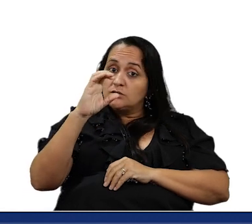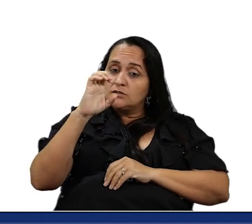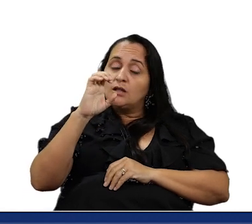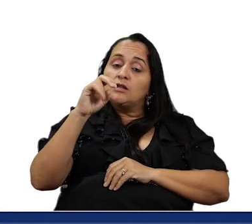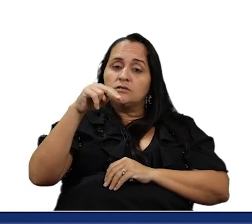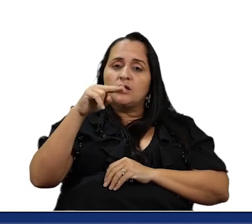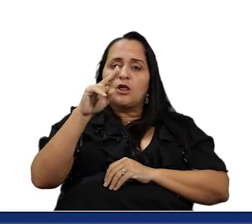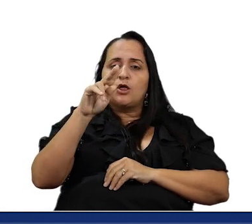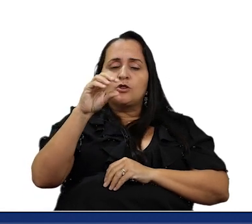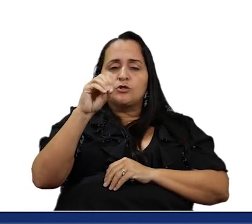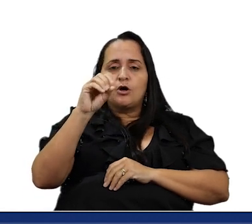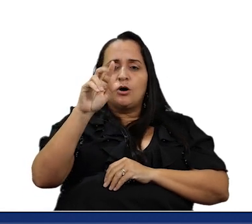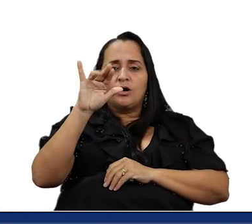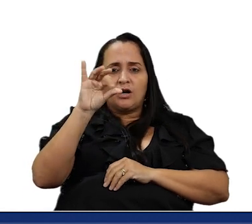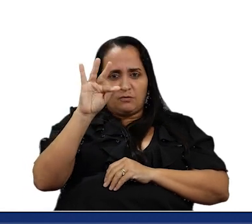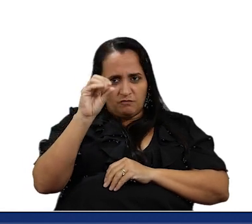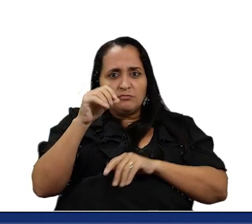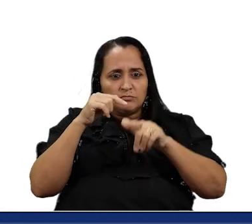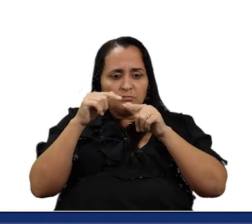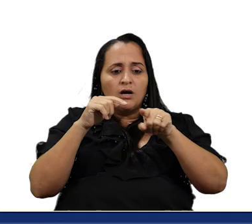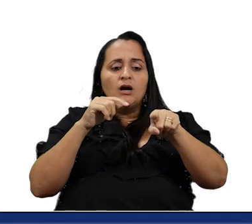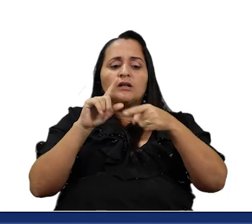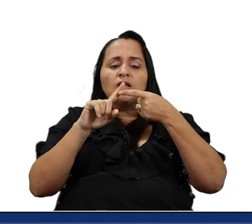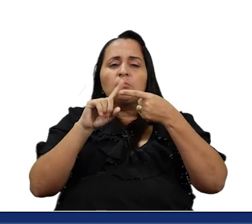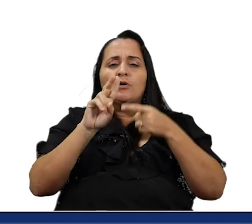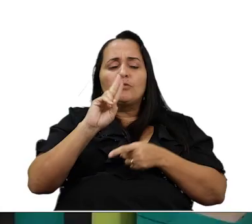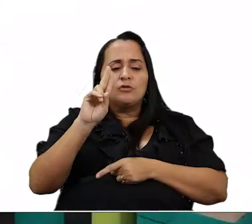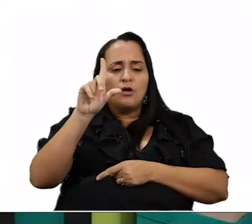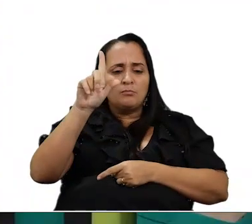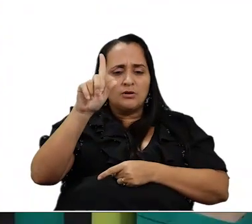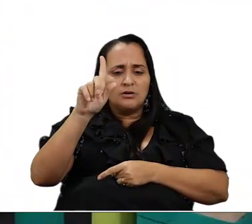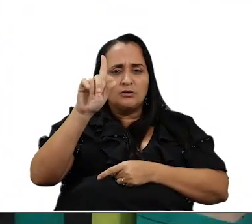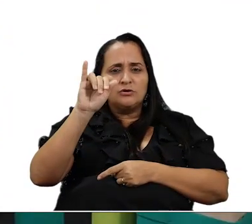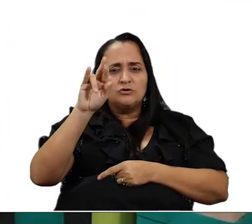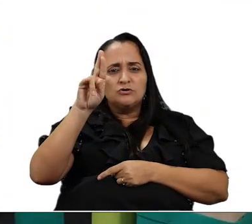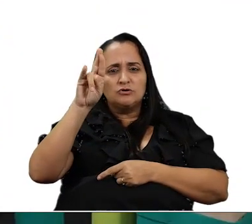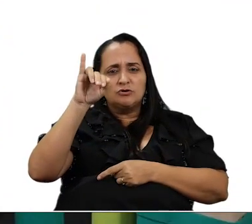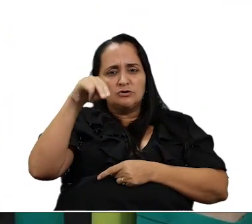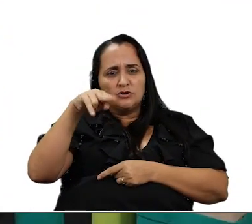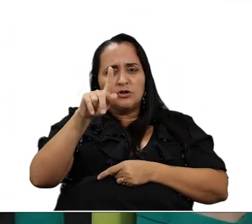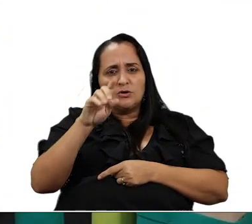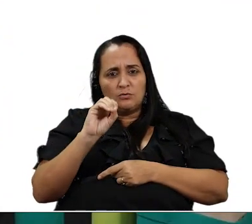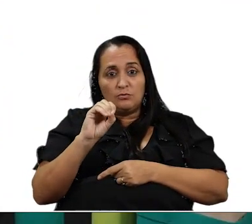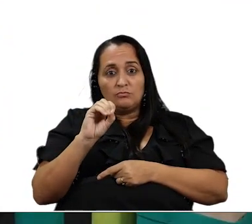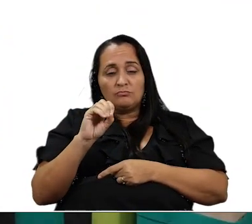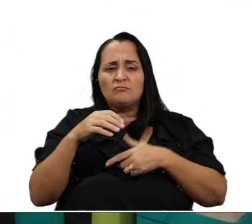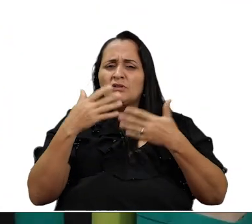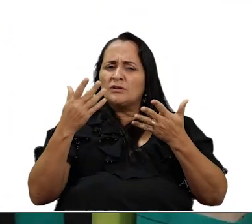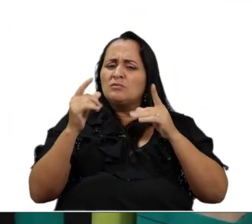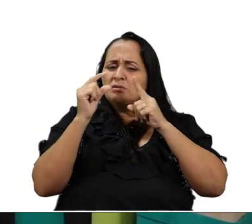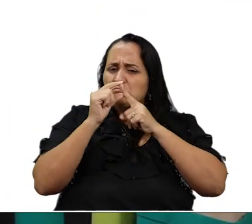museu. Você ouviu alguma palavra parecida? Não, né? Na verdade,